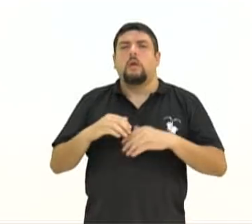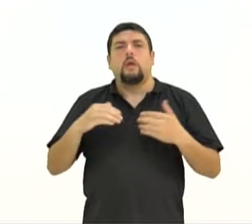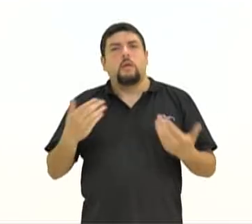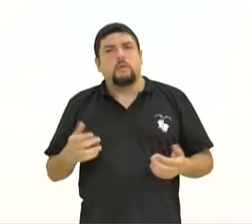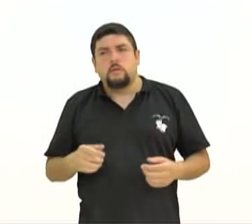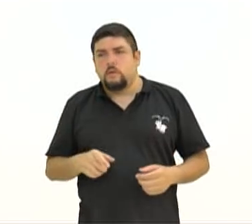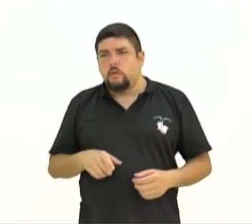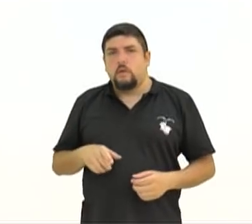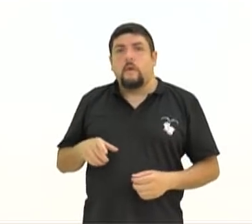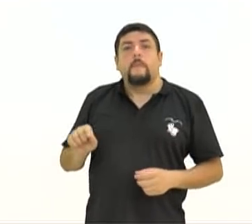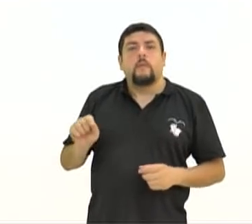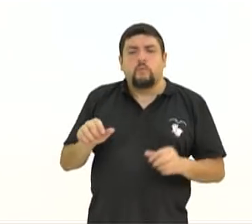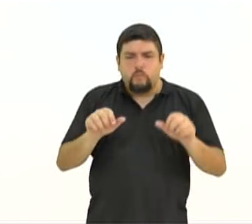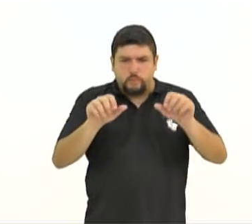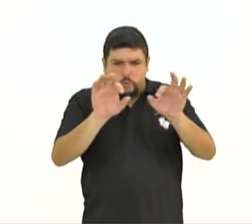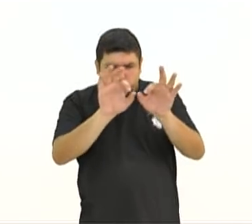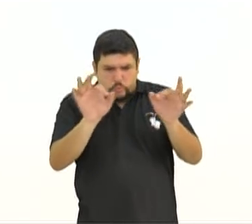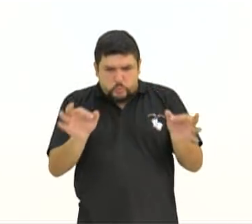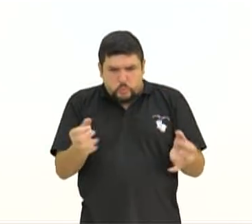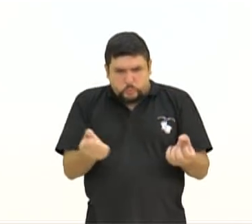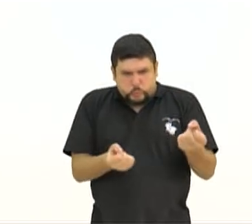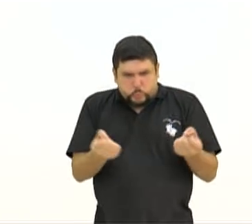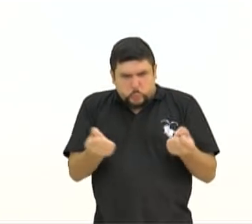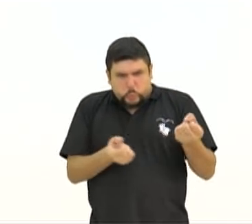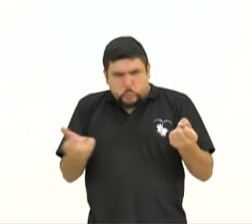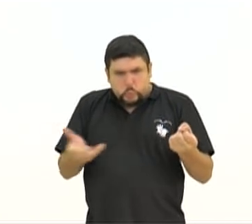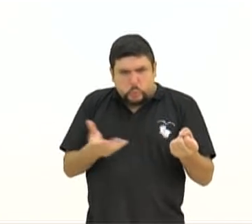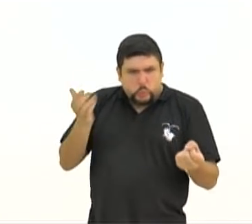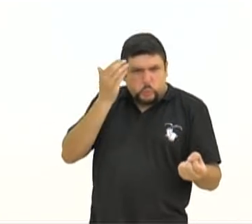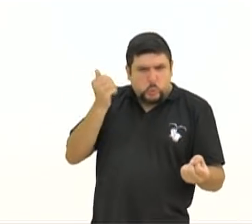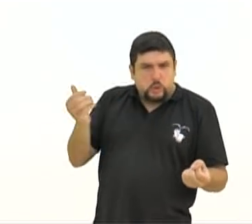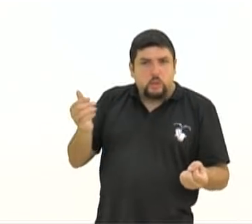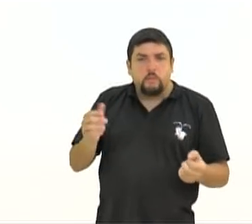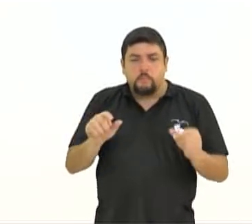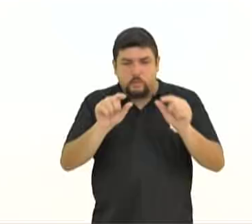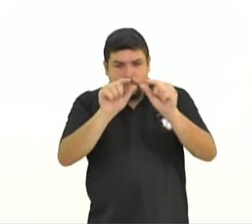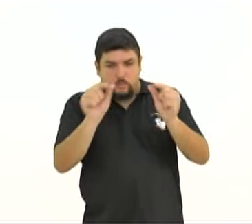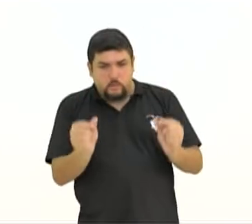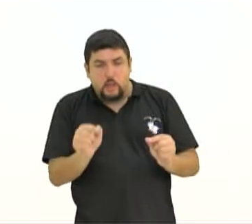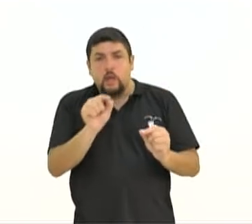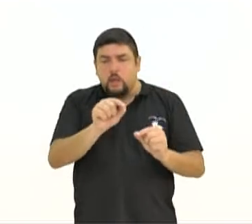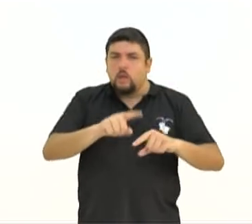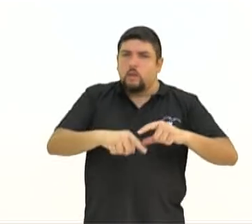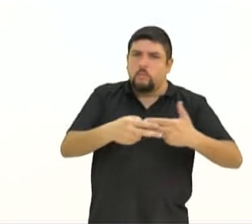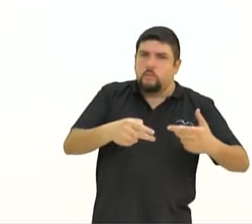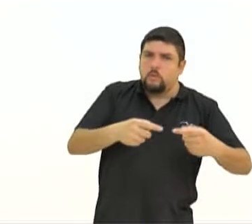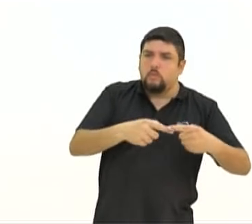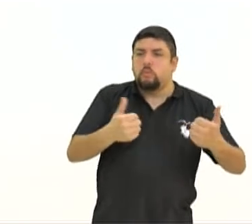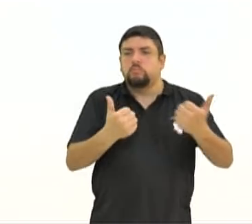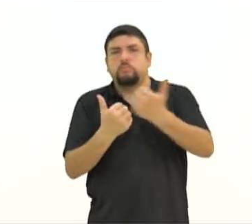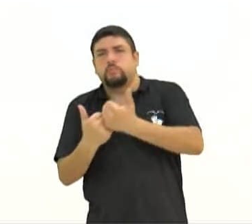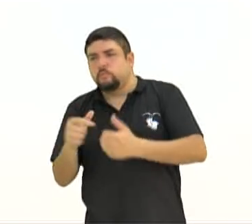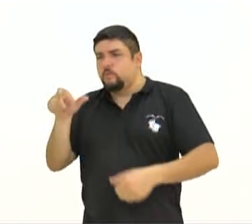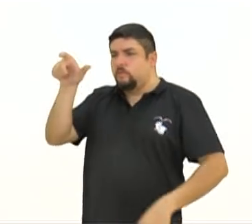palavra motorista por volante. Então, teve um caso de substituir o instrumento pelo agente. Né? O agente é a pessoa que,